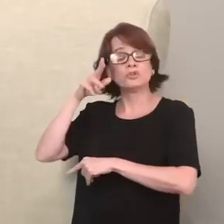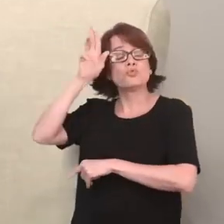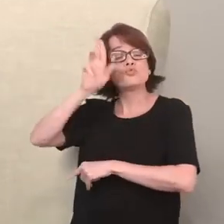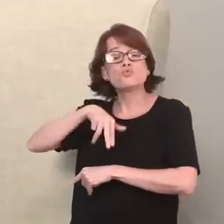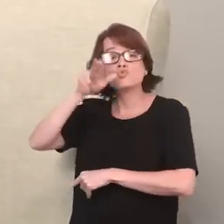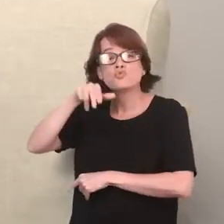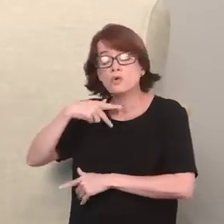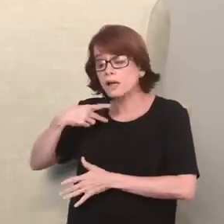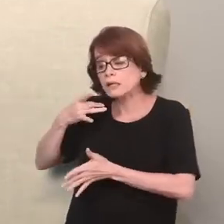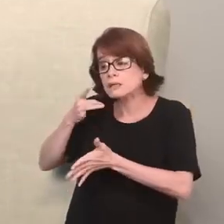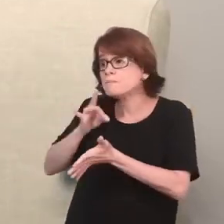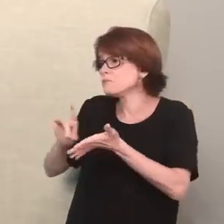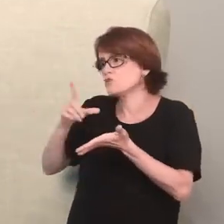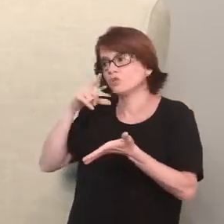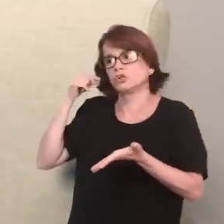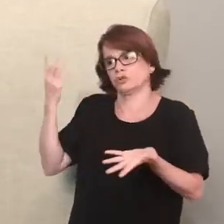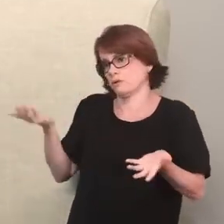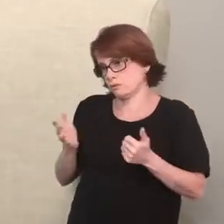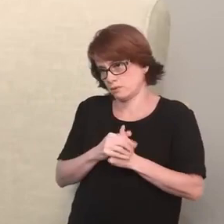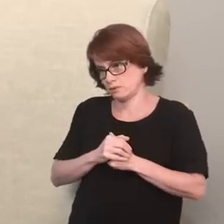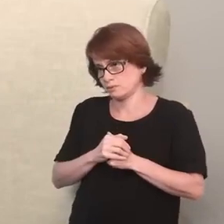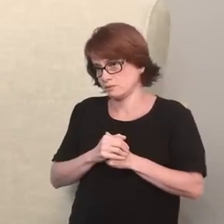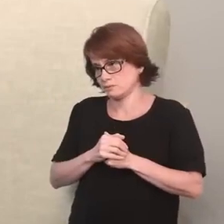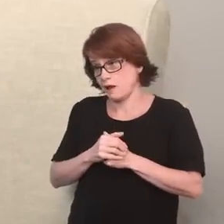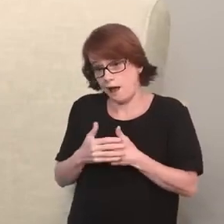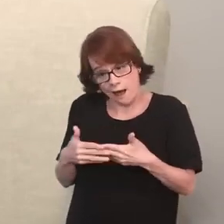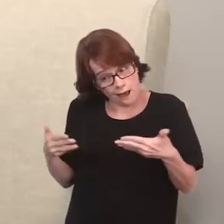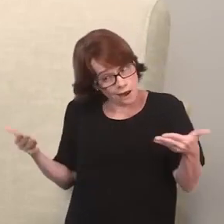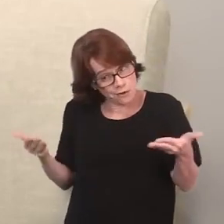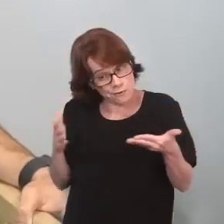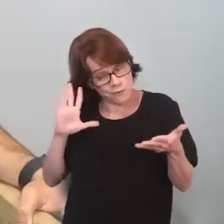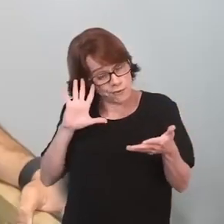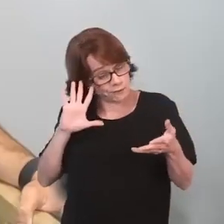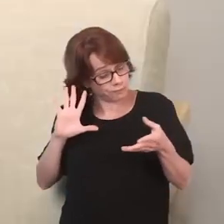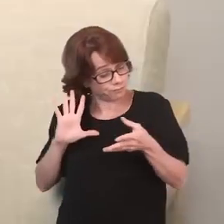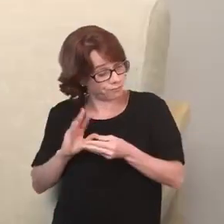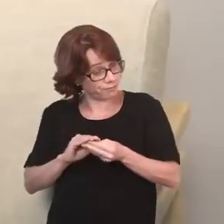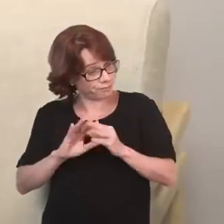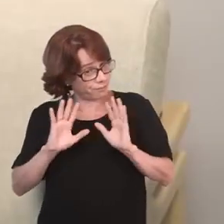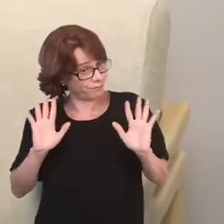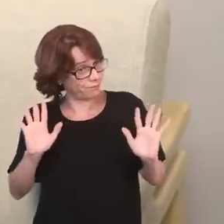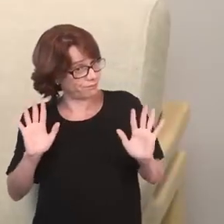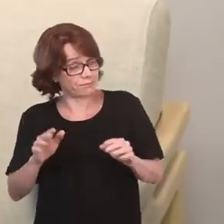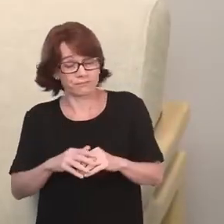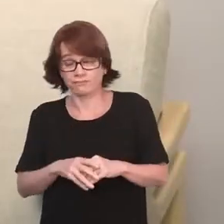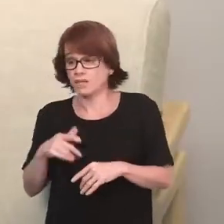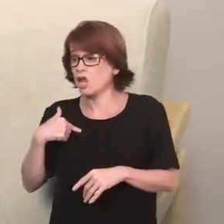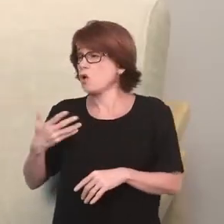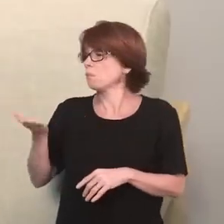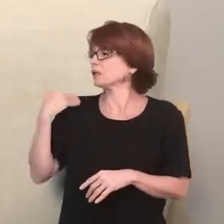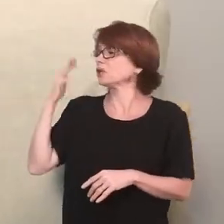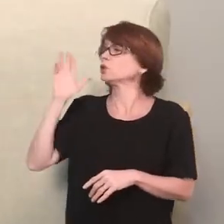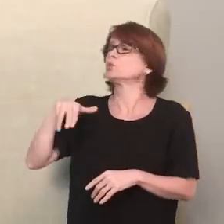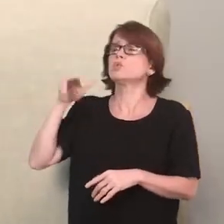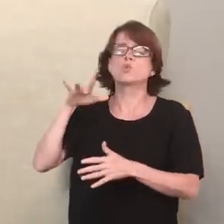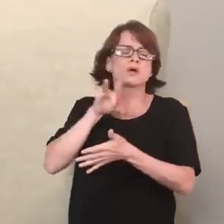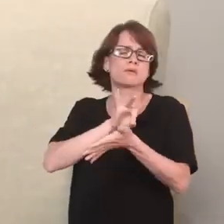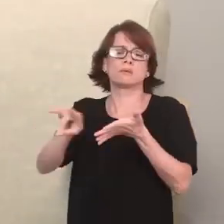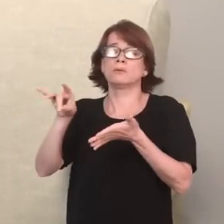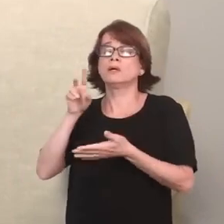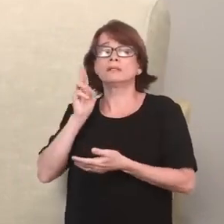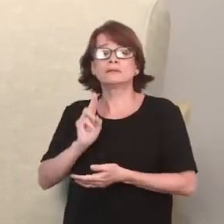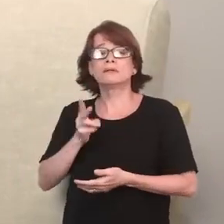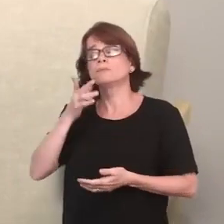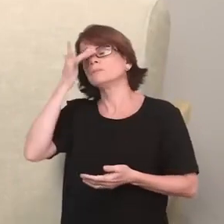um inimigo na vida, pra você ter uma ideia. Agora é uma beleza, né? Mas, assim, eu nunca tinha tido